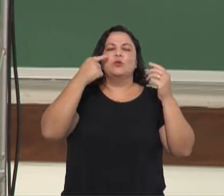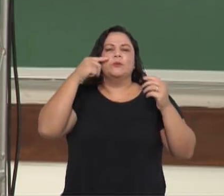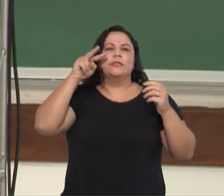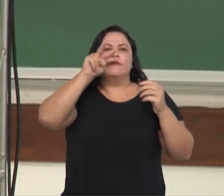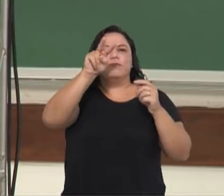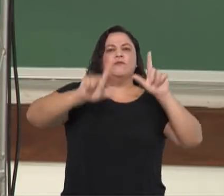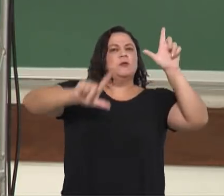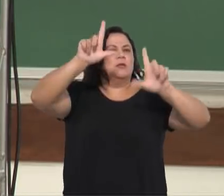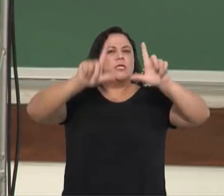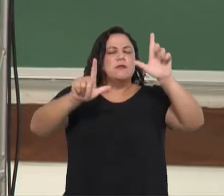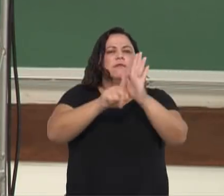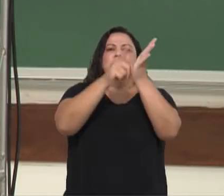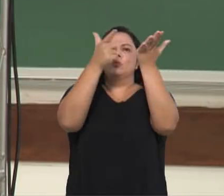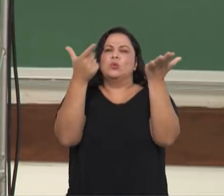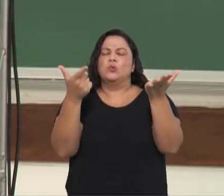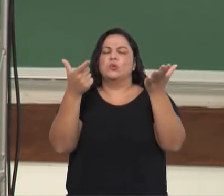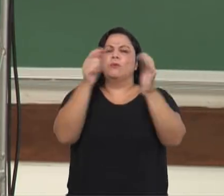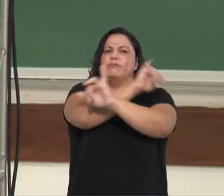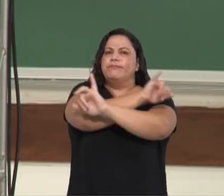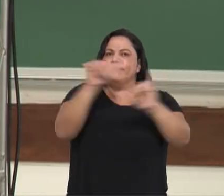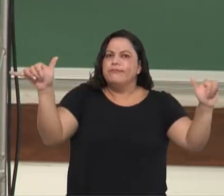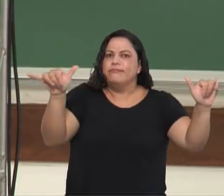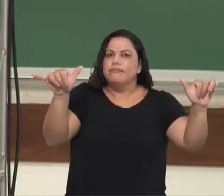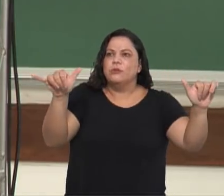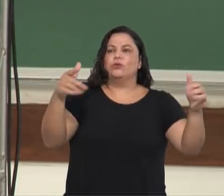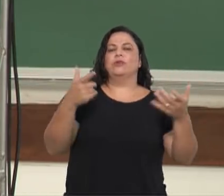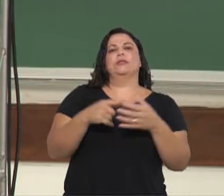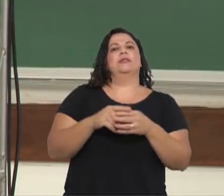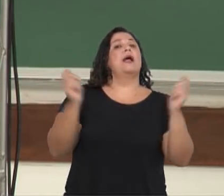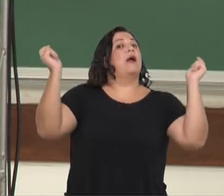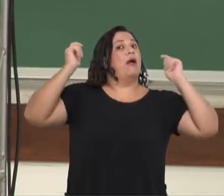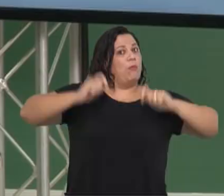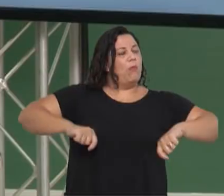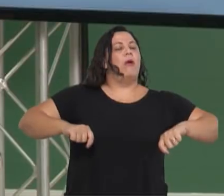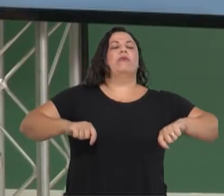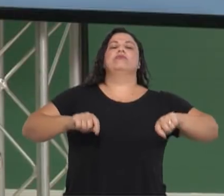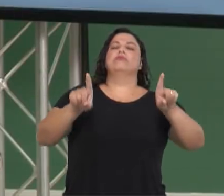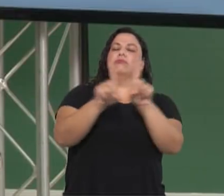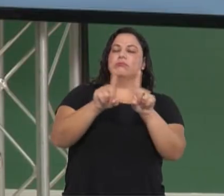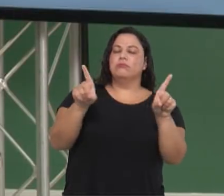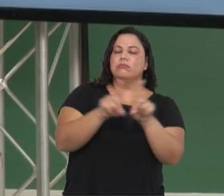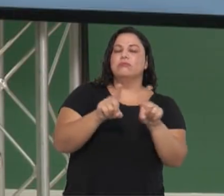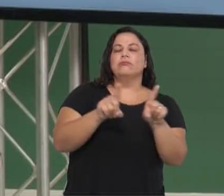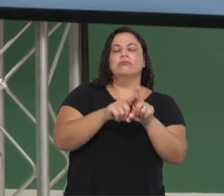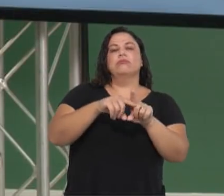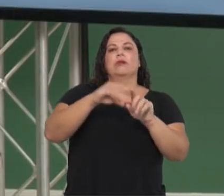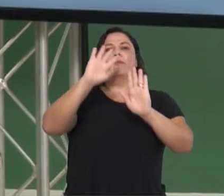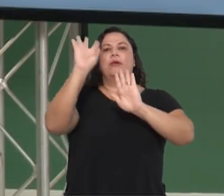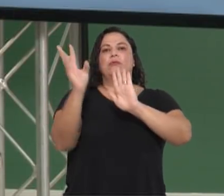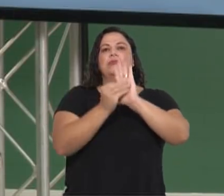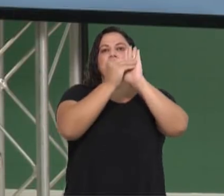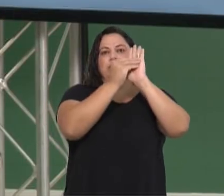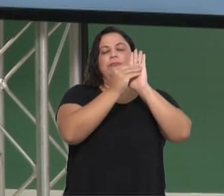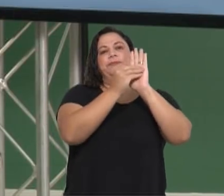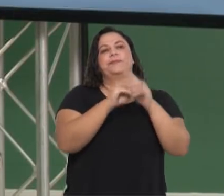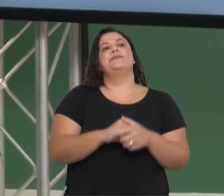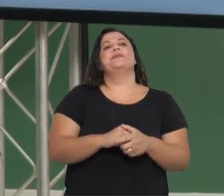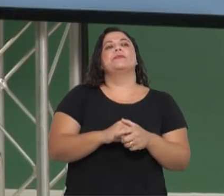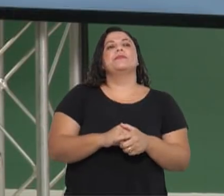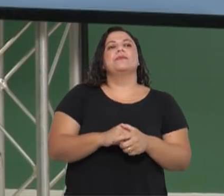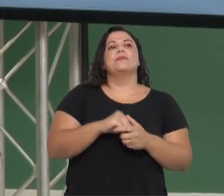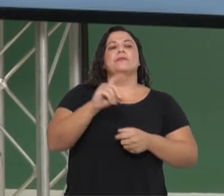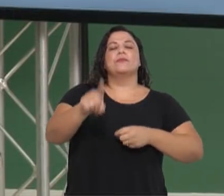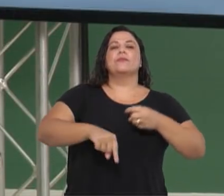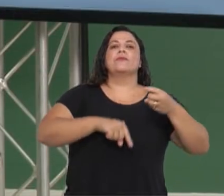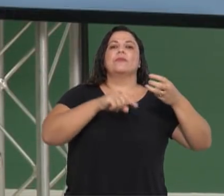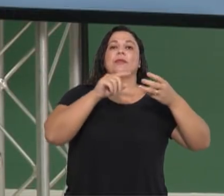foi fato, que foi notícia naquele momento, pode ser levado para a charge para fazer uma reflexão. Trabalhei com vocês